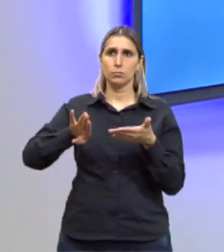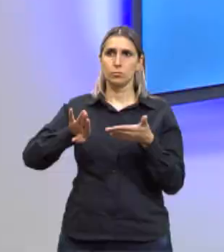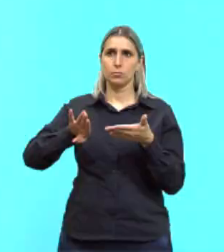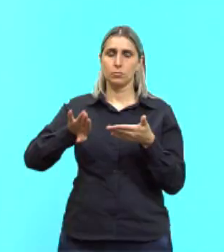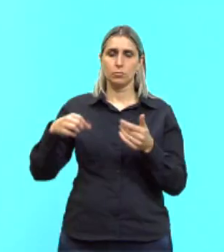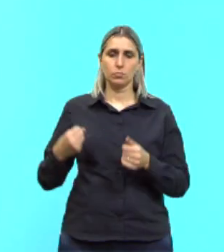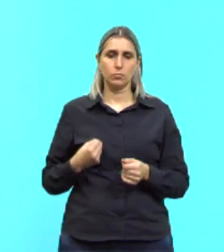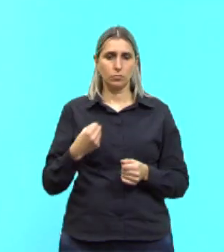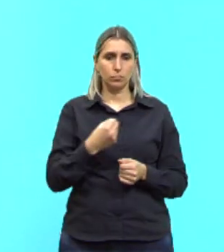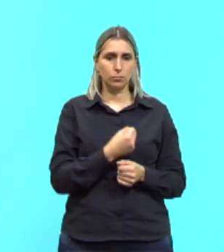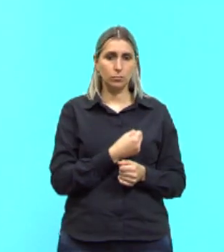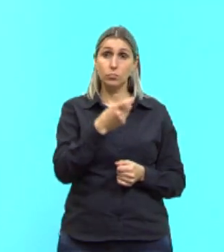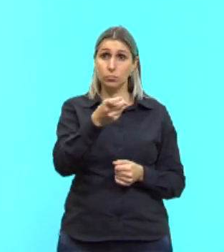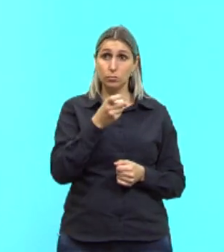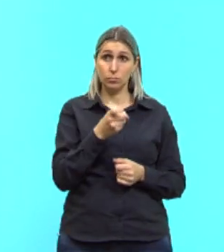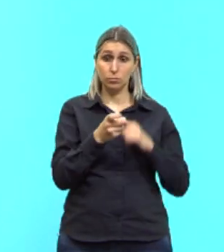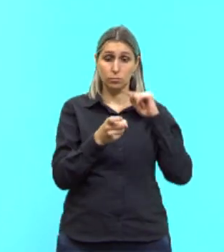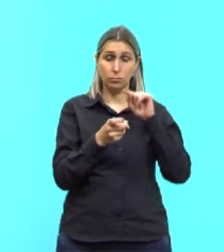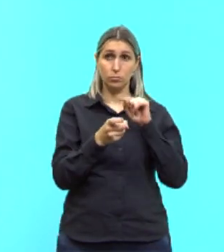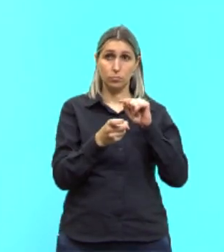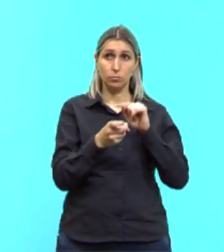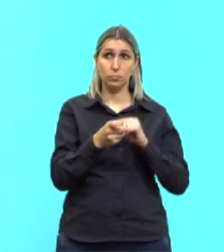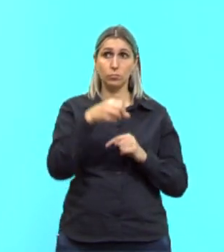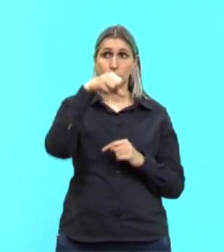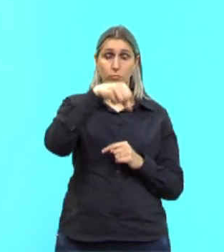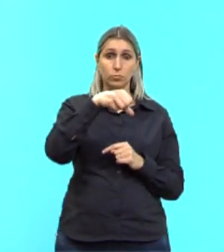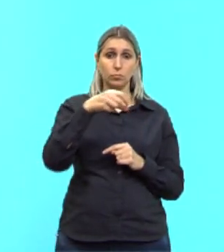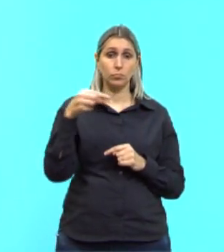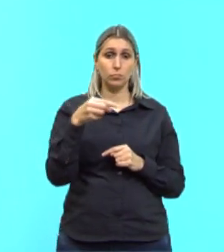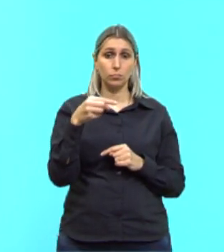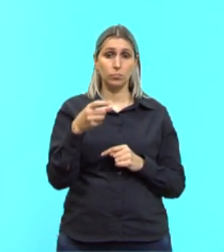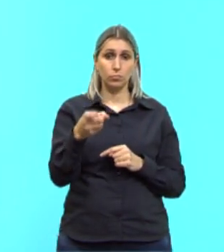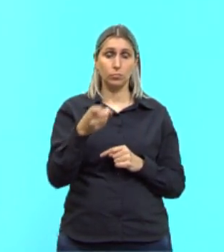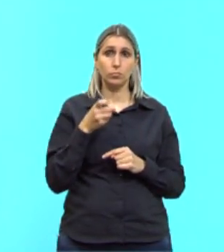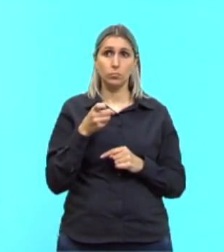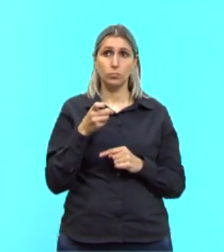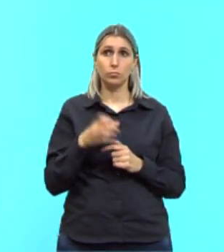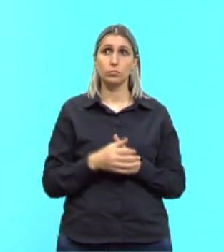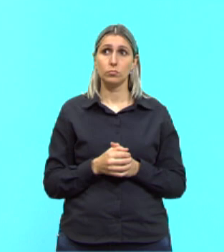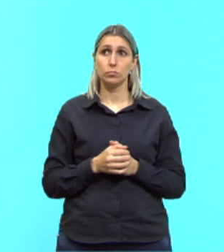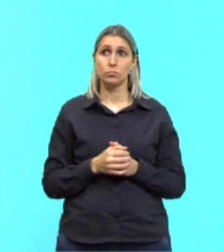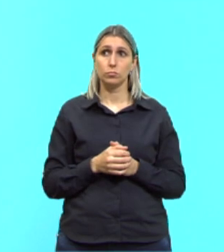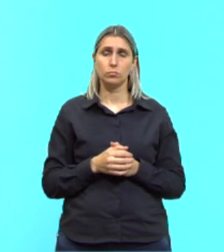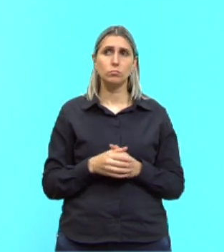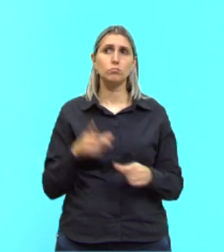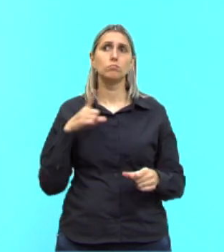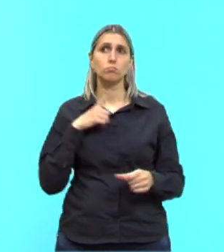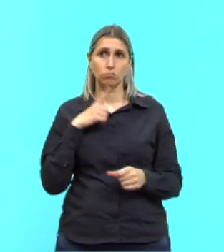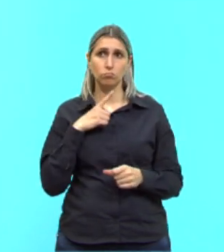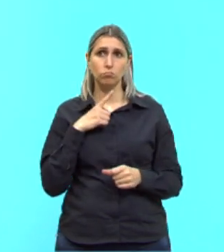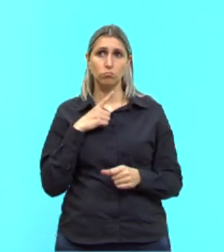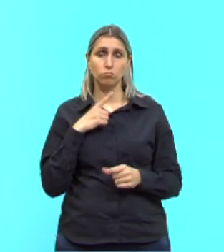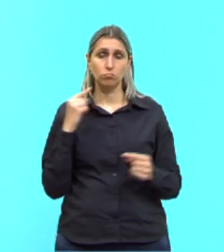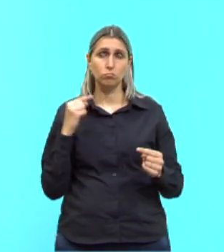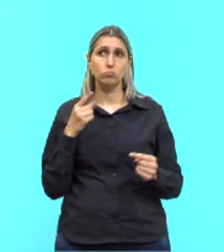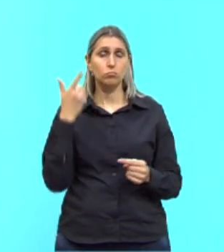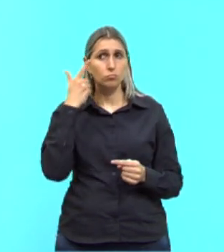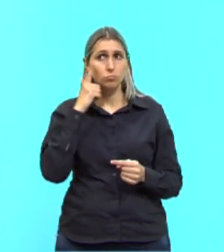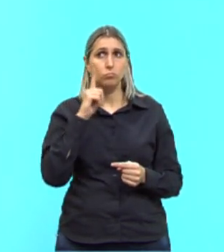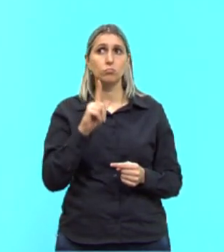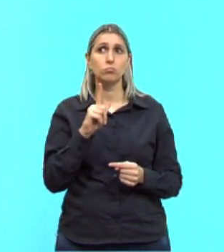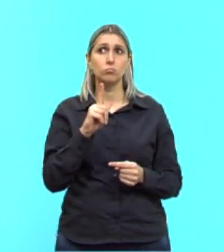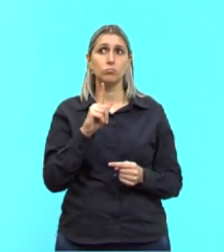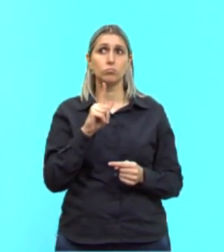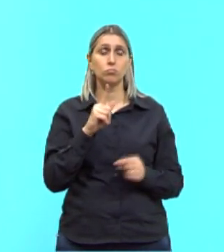subtraímos um número real x, 9 menos x, e obtemos o número